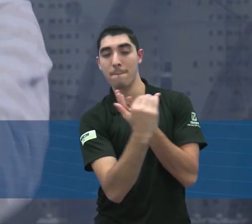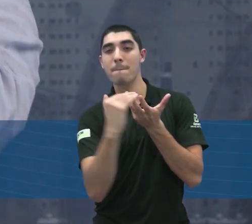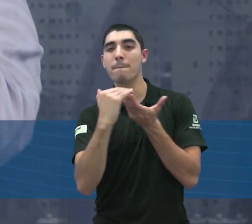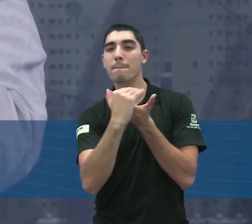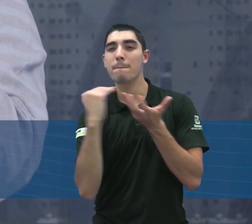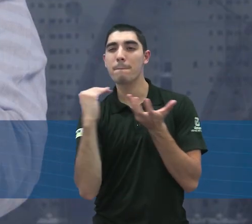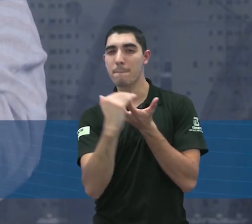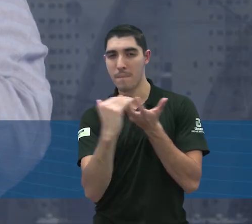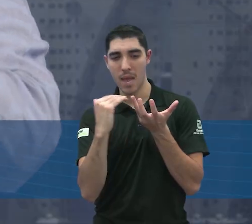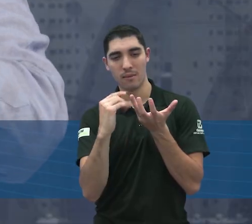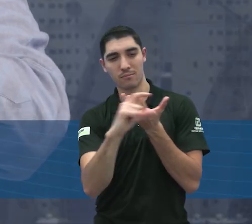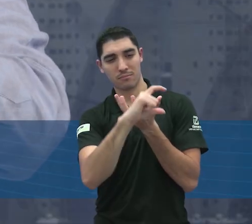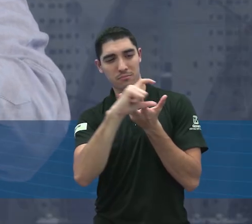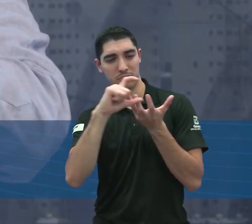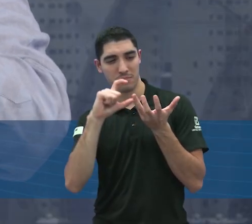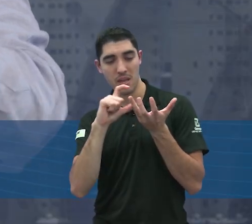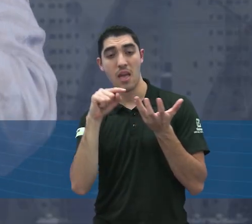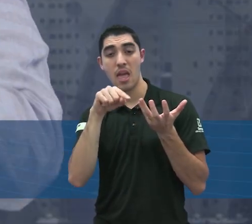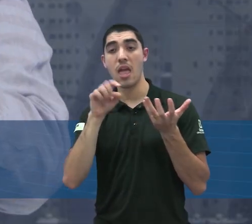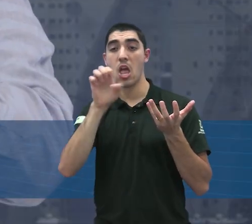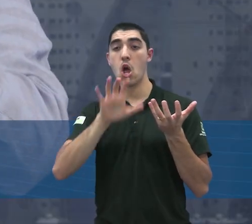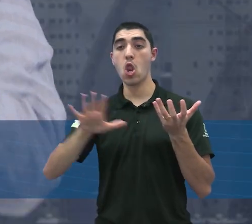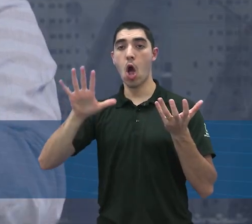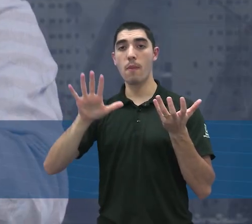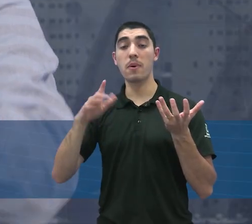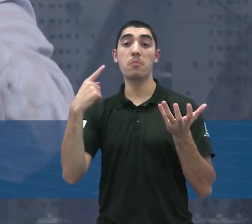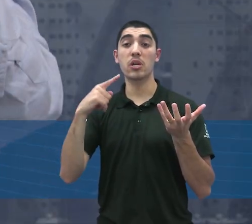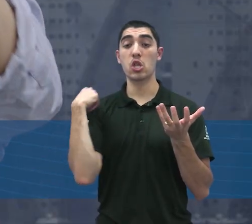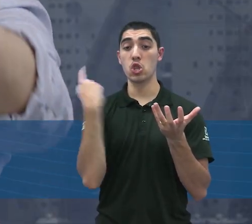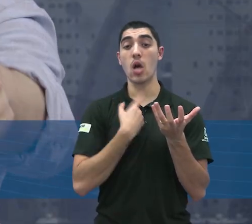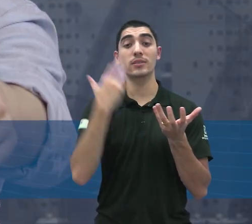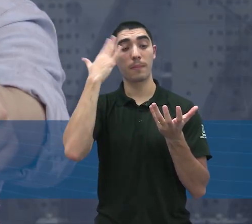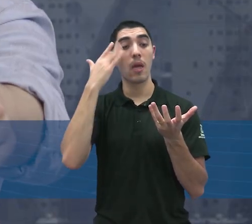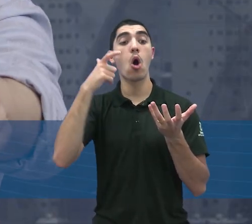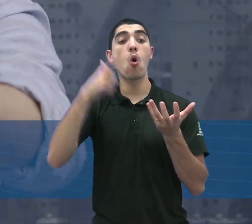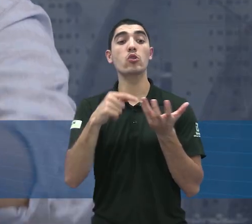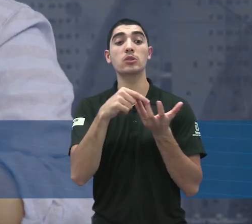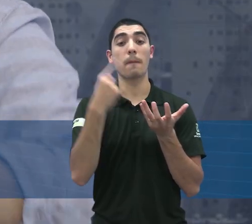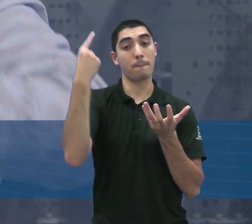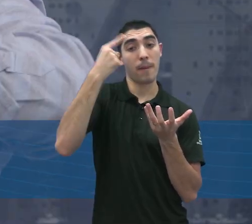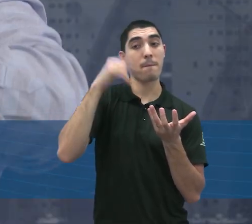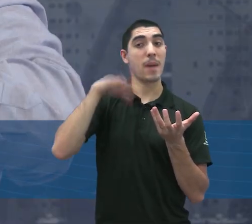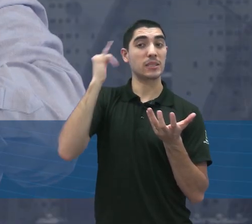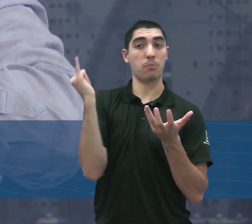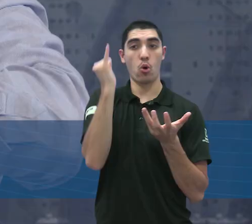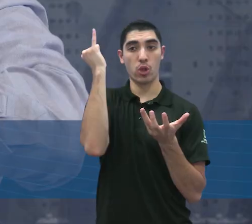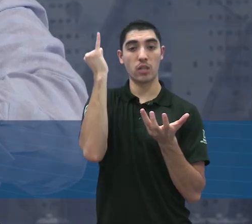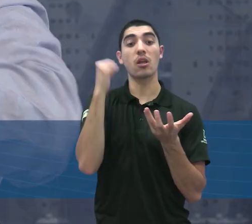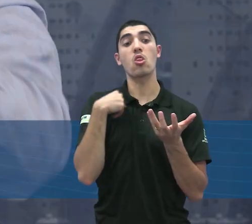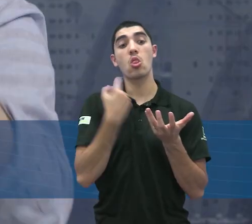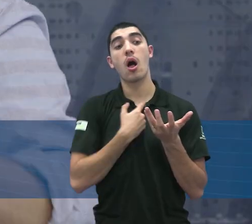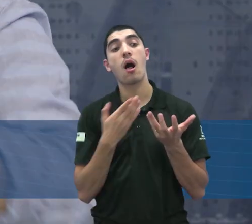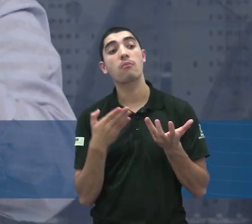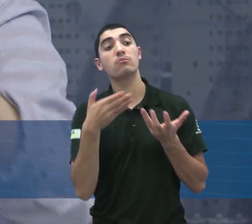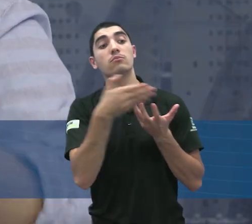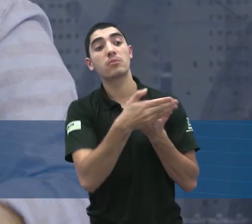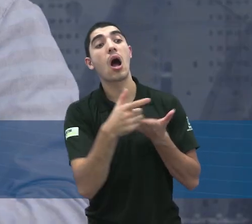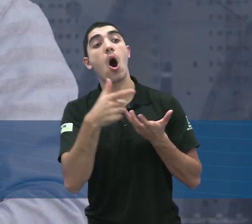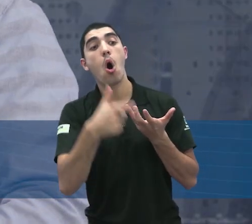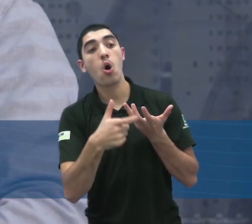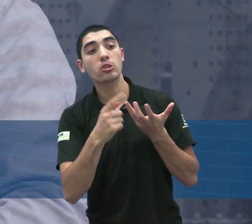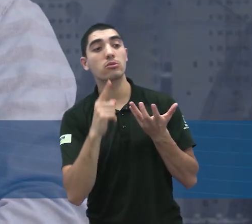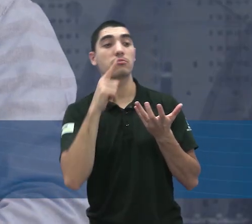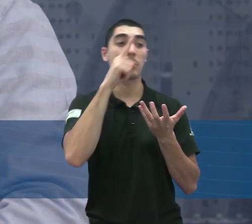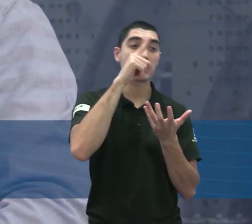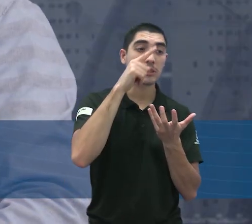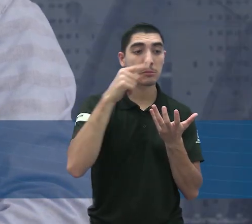forma material, de assim, precisava assim, saber onde estamos e para onde vamos, uma questão assim, de gerenciamento, de questão